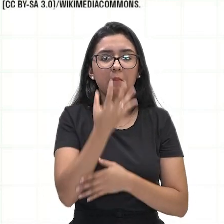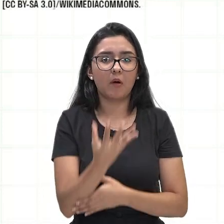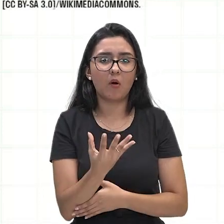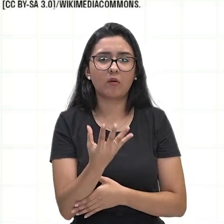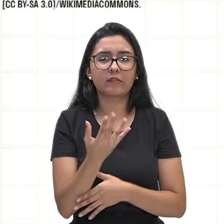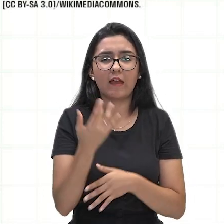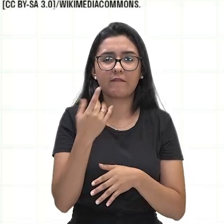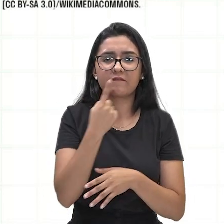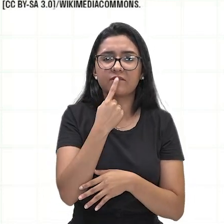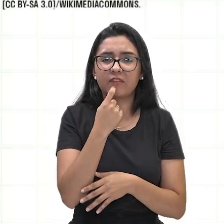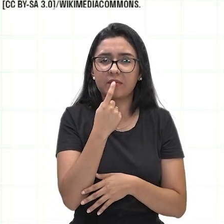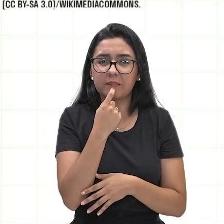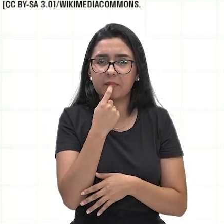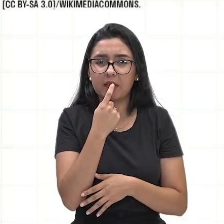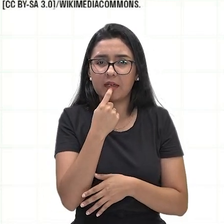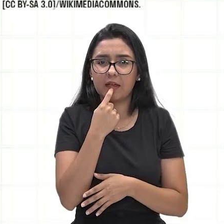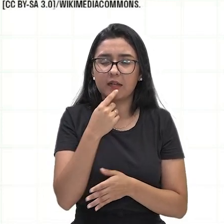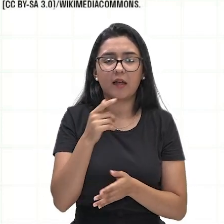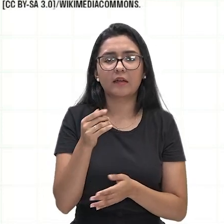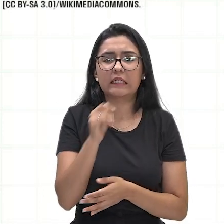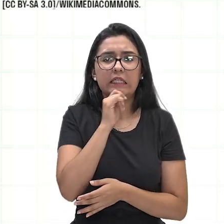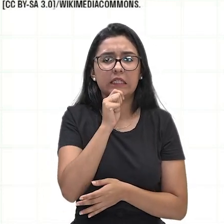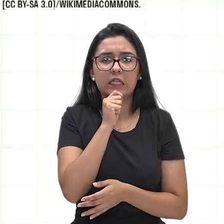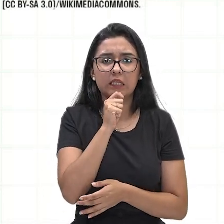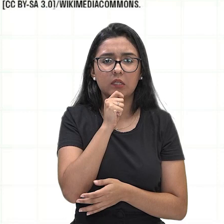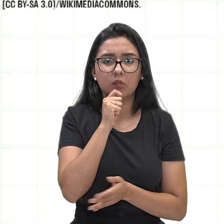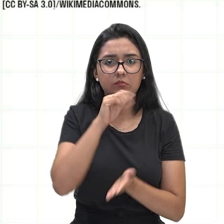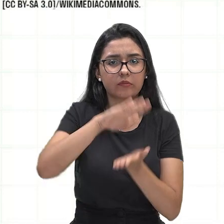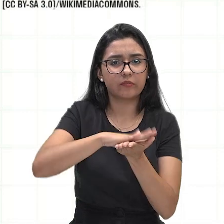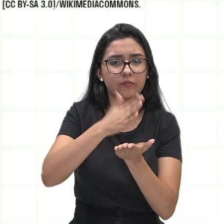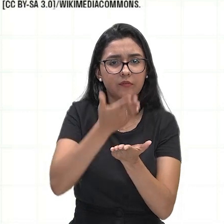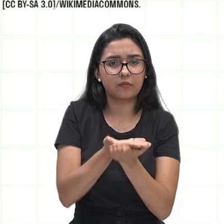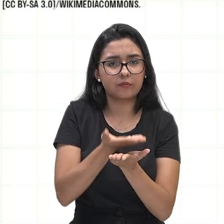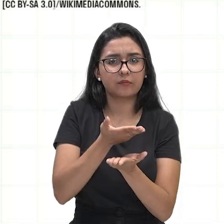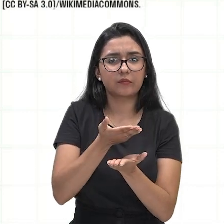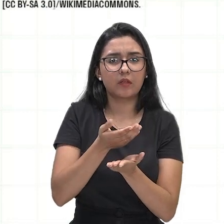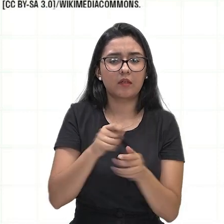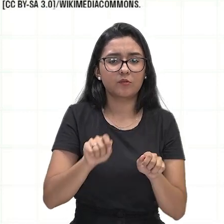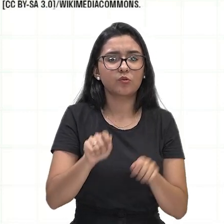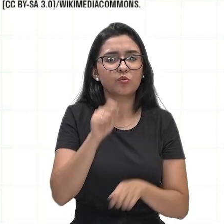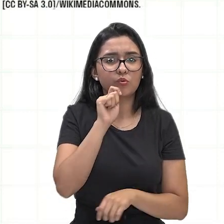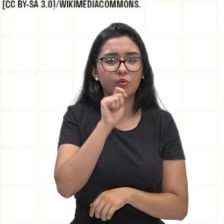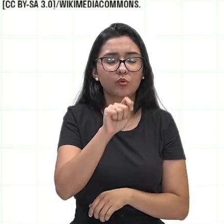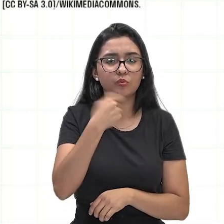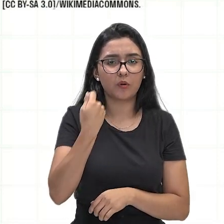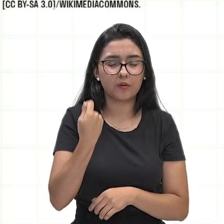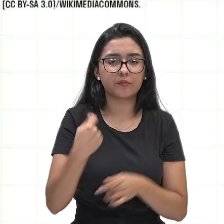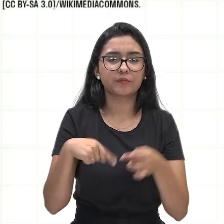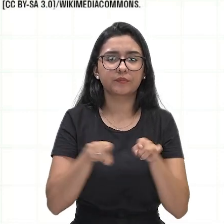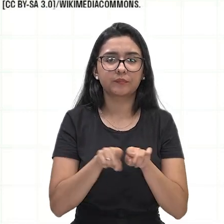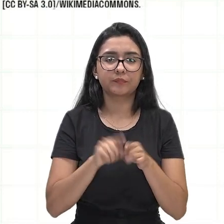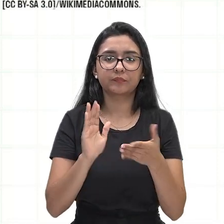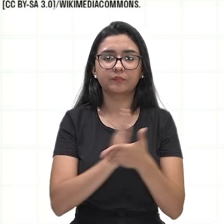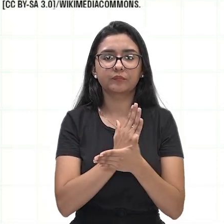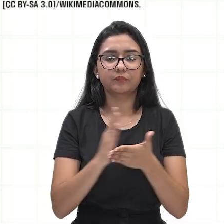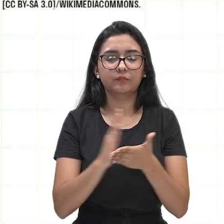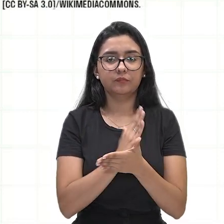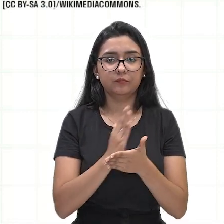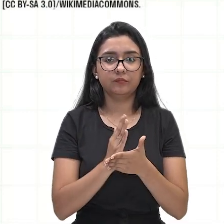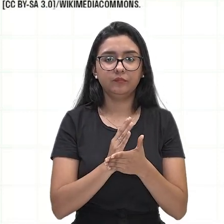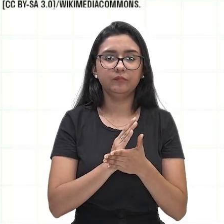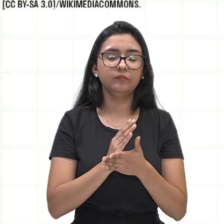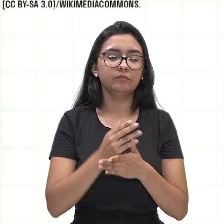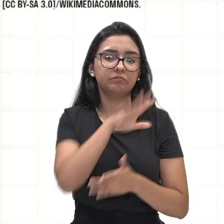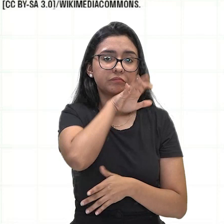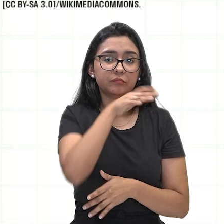bem vermelha, né? Muitas pessoas apreciam ali aquele churrasco mal passado, mas a gente precisa saber que alguns animais a gente não